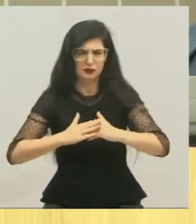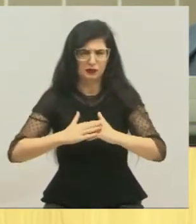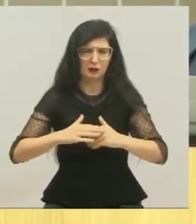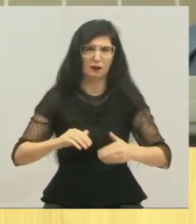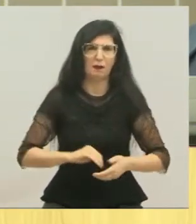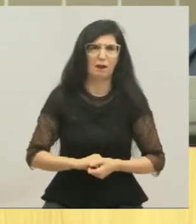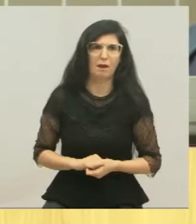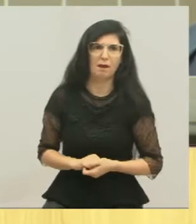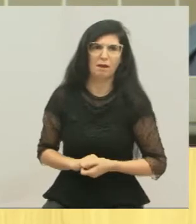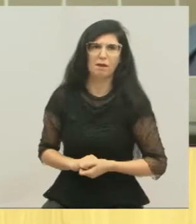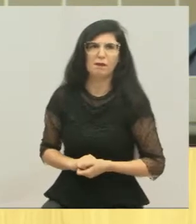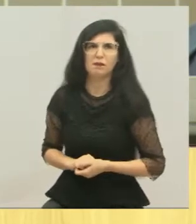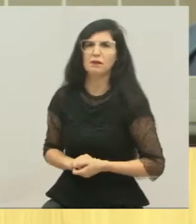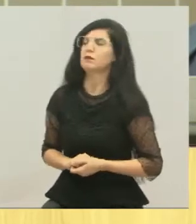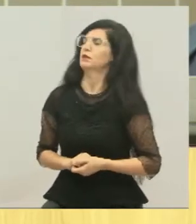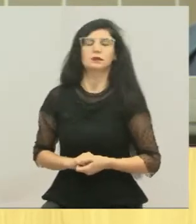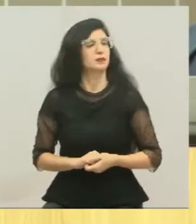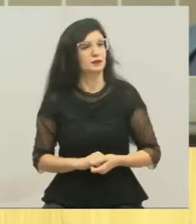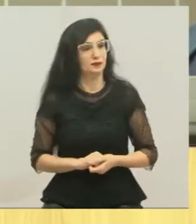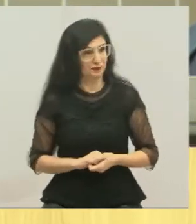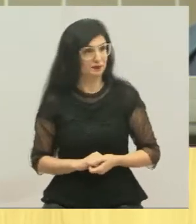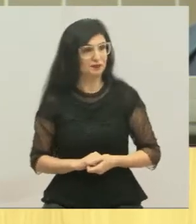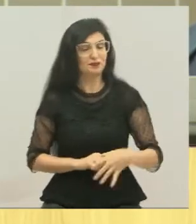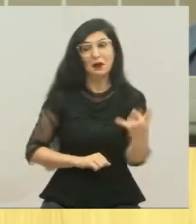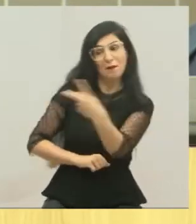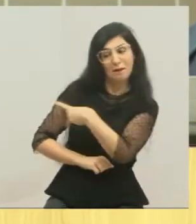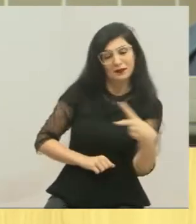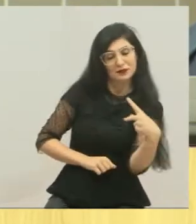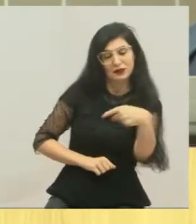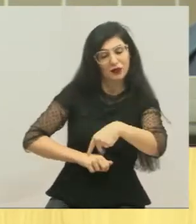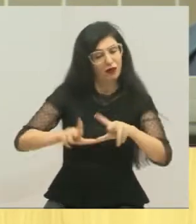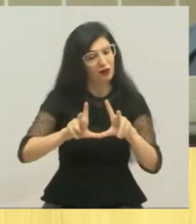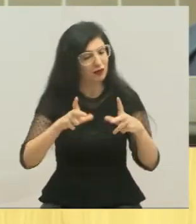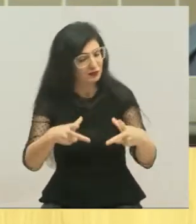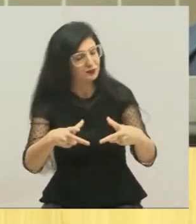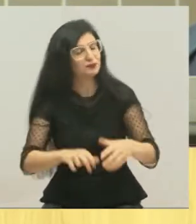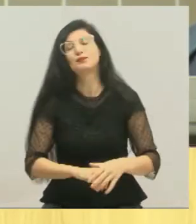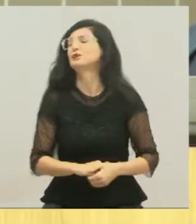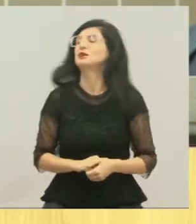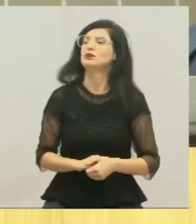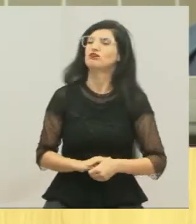Feito esse registro, respeitosamente requeremos a presidente desta casa que